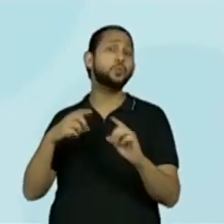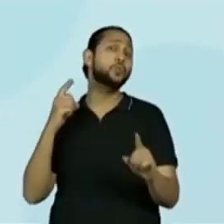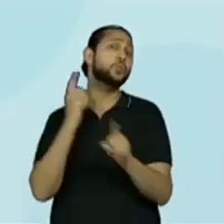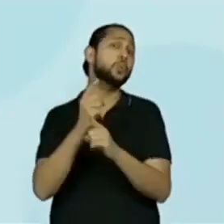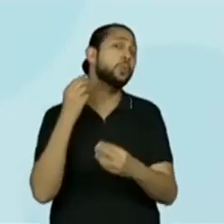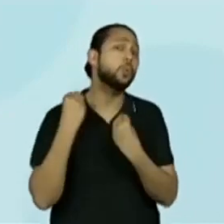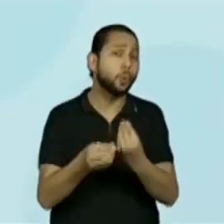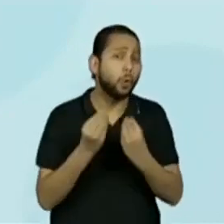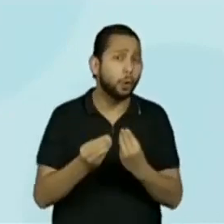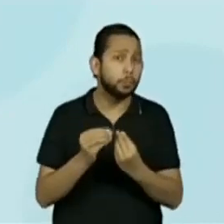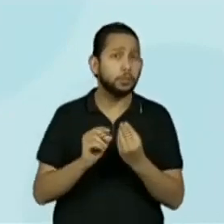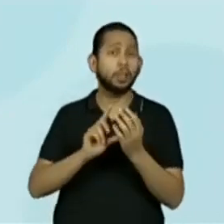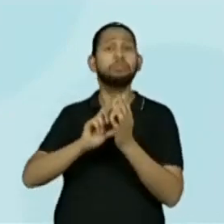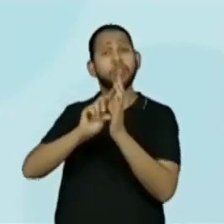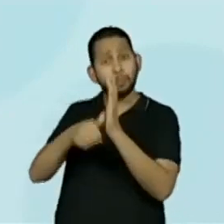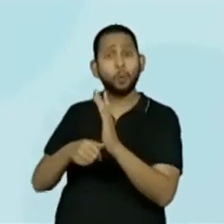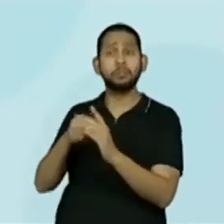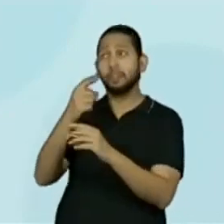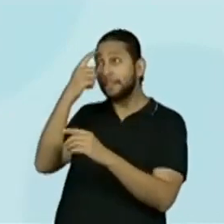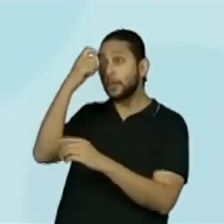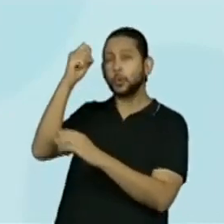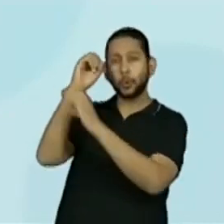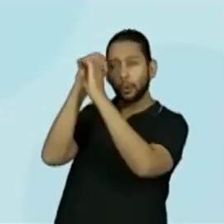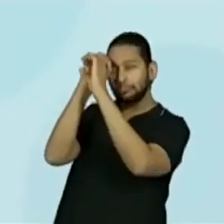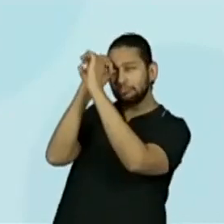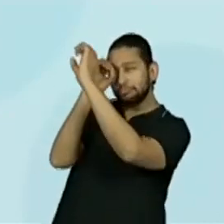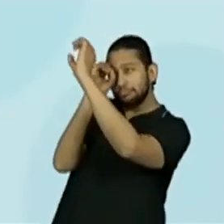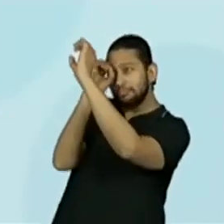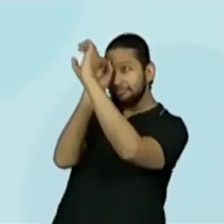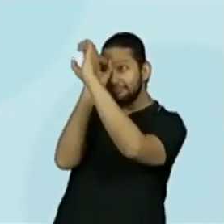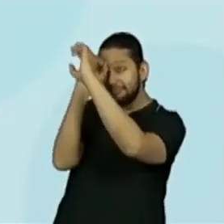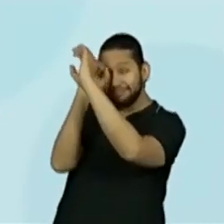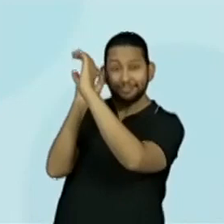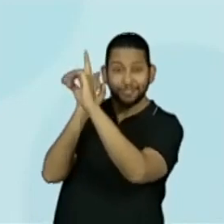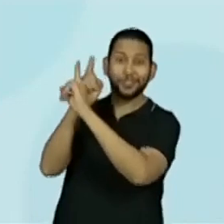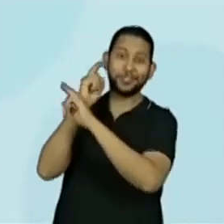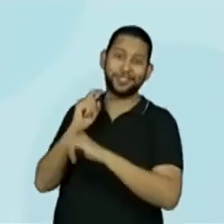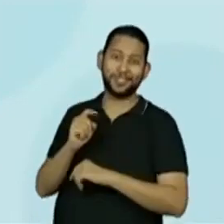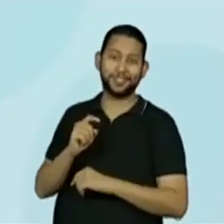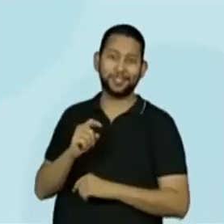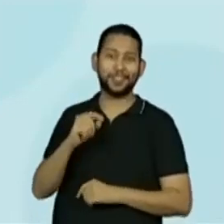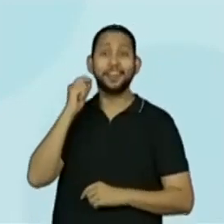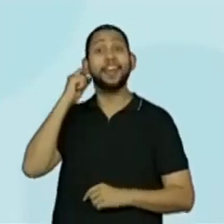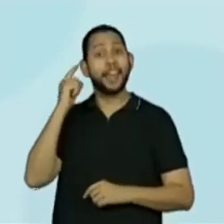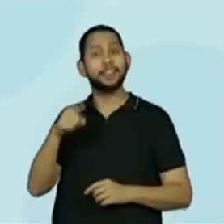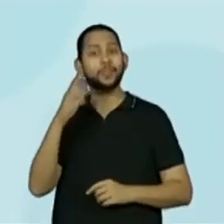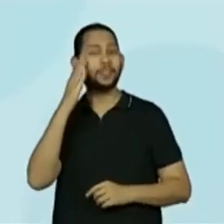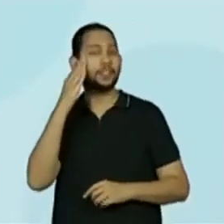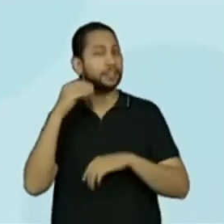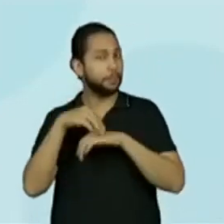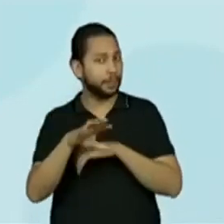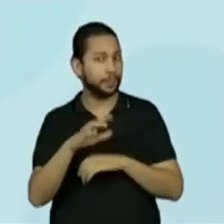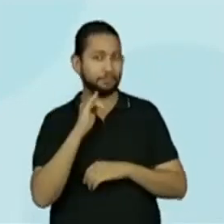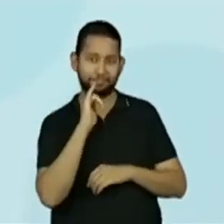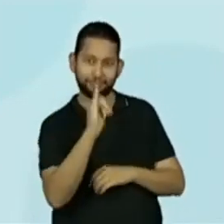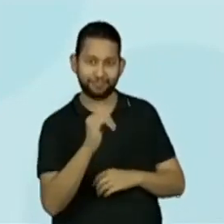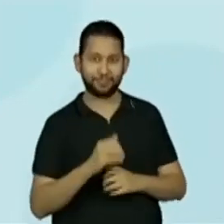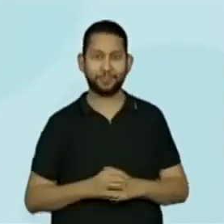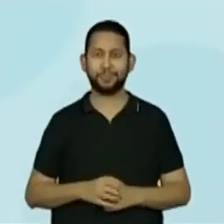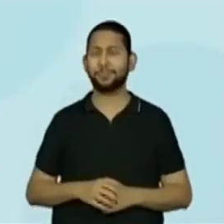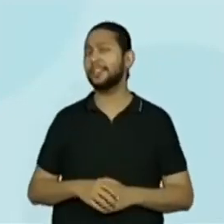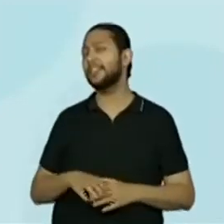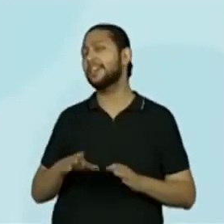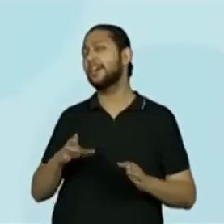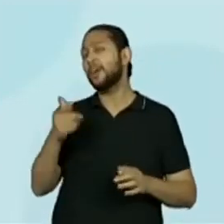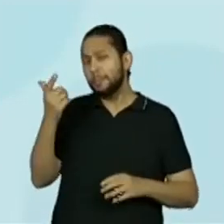telescópio. Vocês sabiam disso? Outros dois vocês sabiam. Fiquem ligados que esse eu vou ler. Então, pode só ir para a